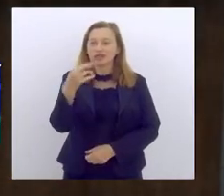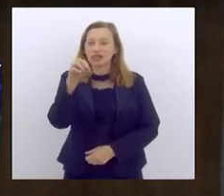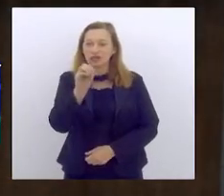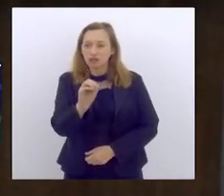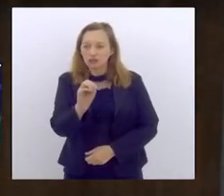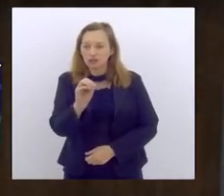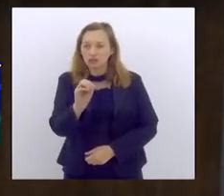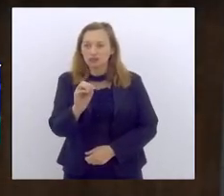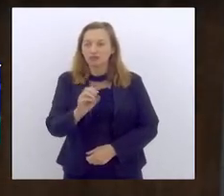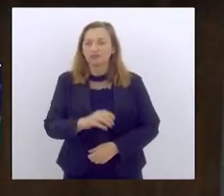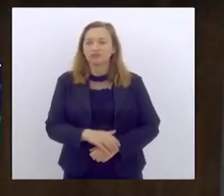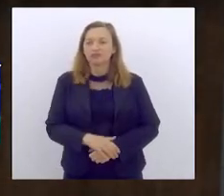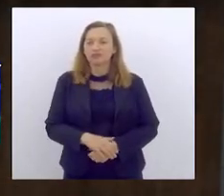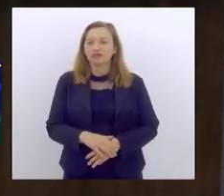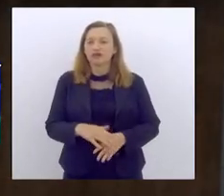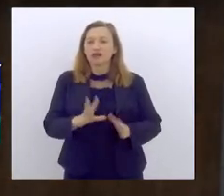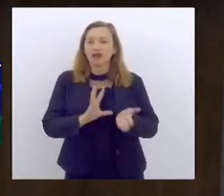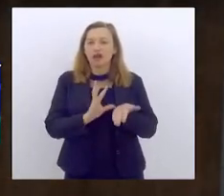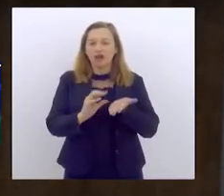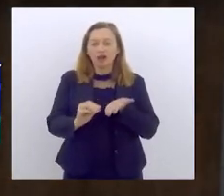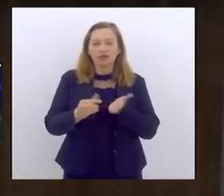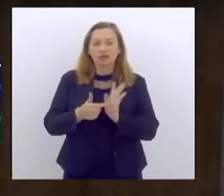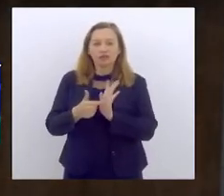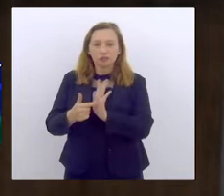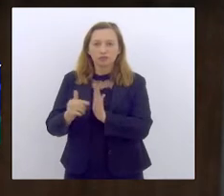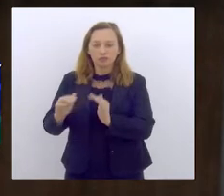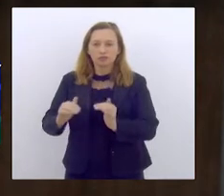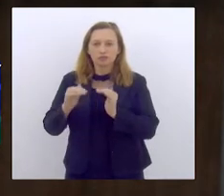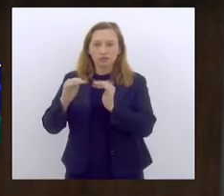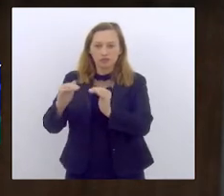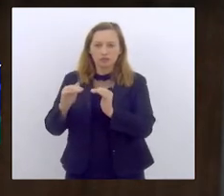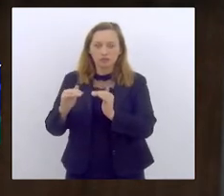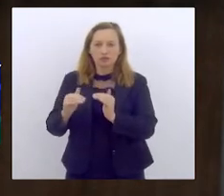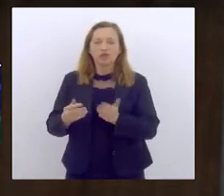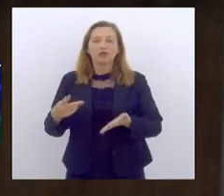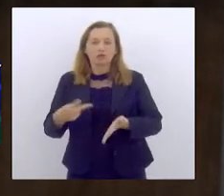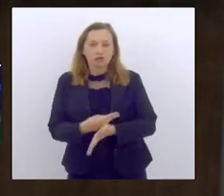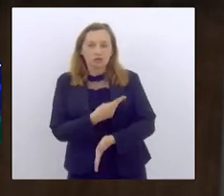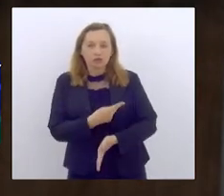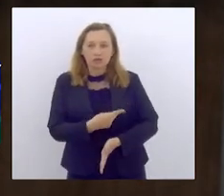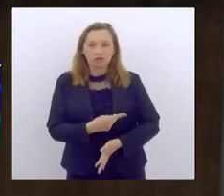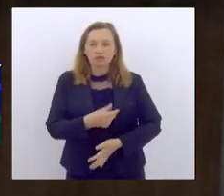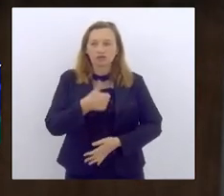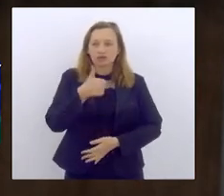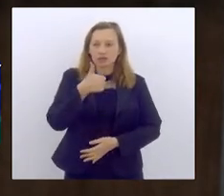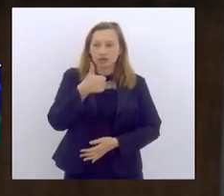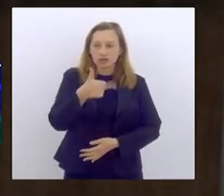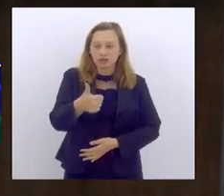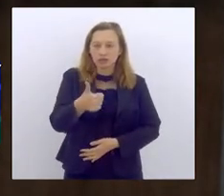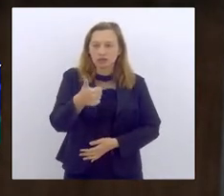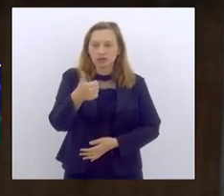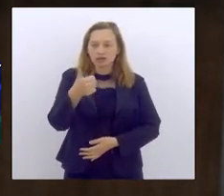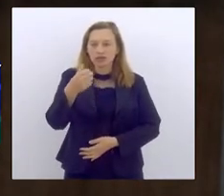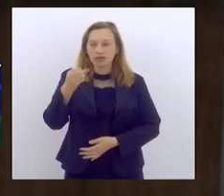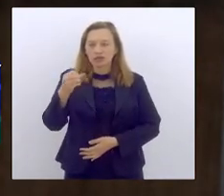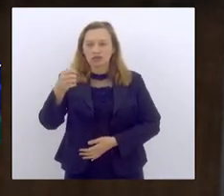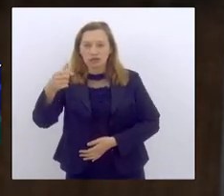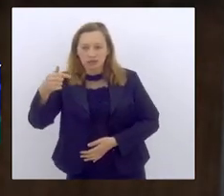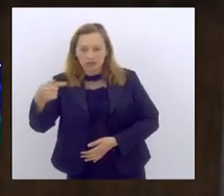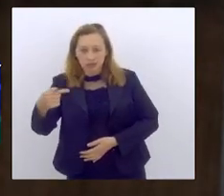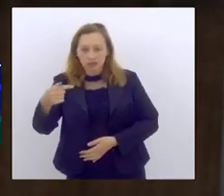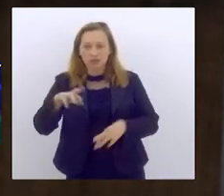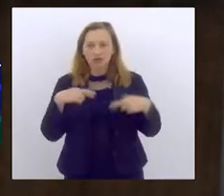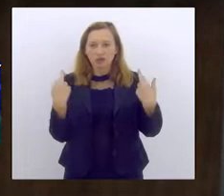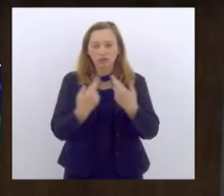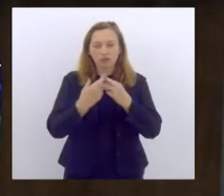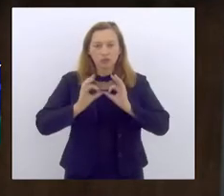lobaque a água reflete com exatidão o ocorrido na 107ª sessão